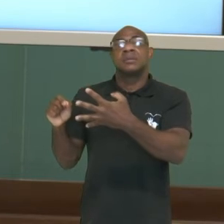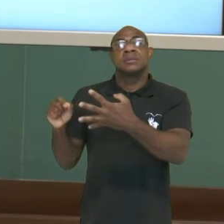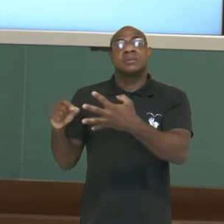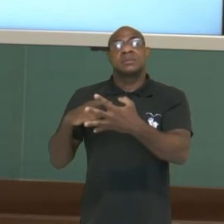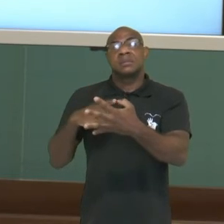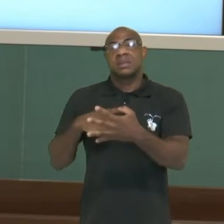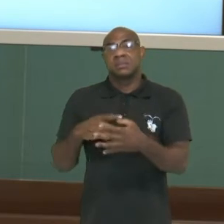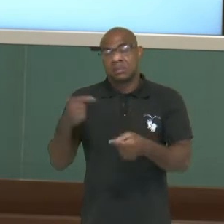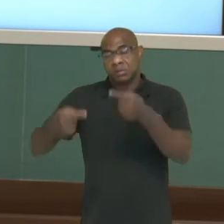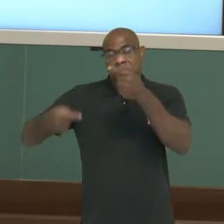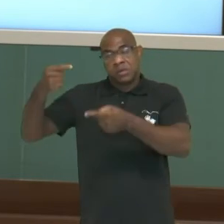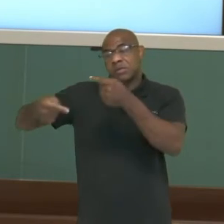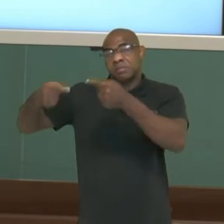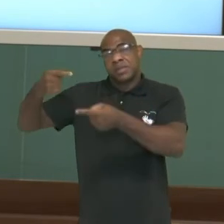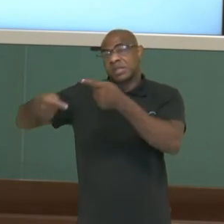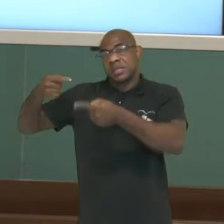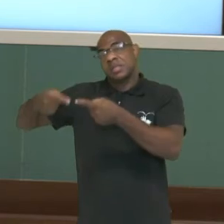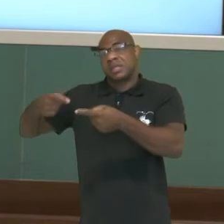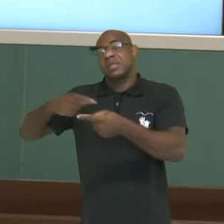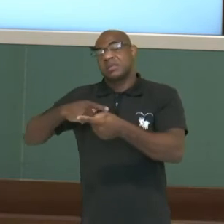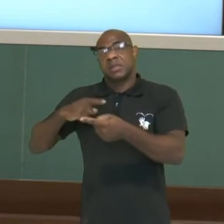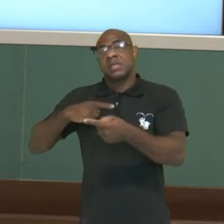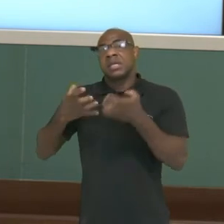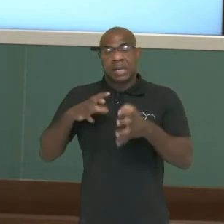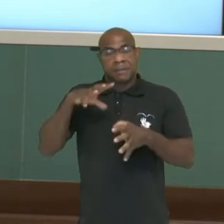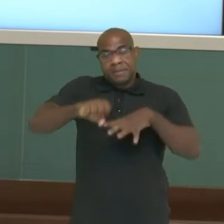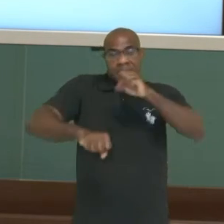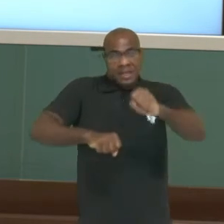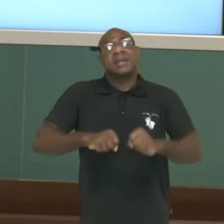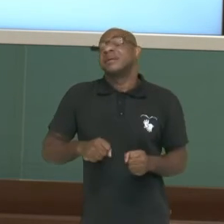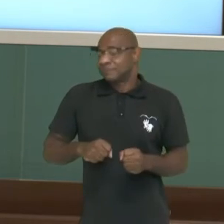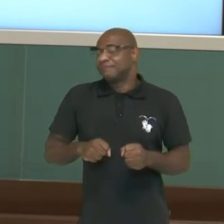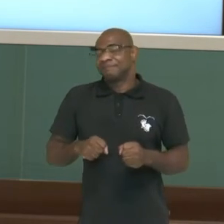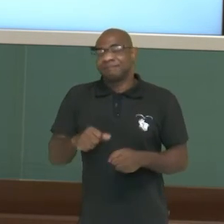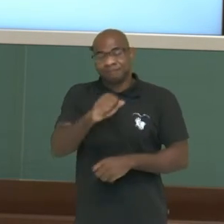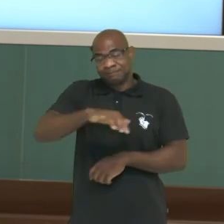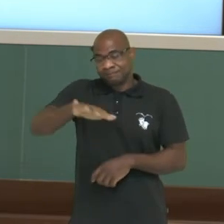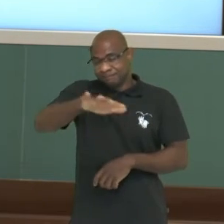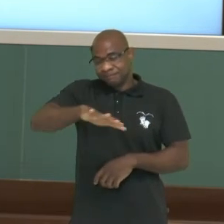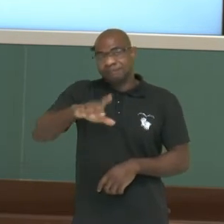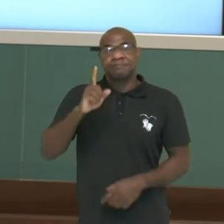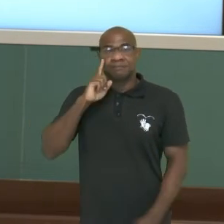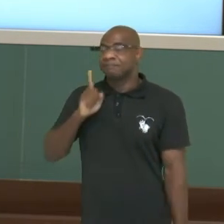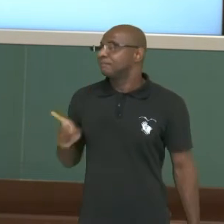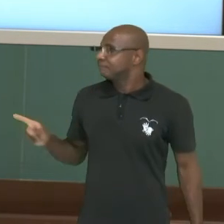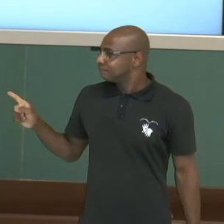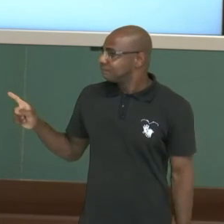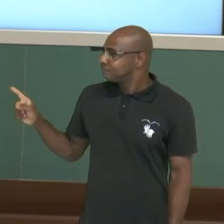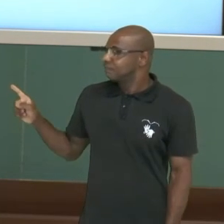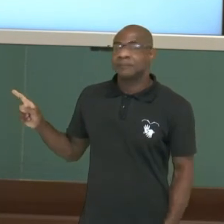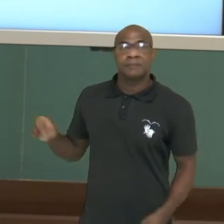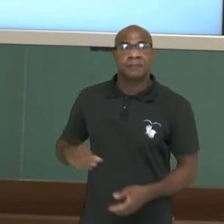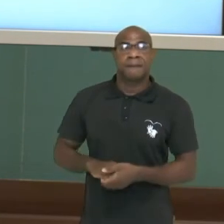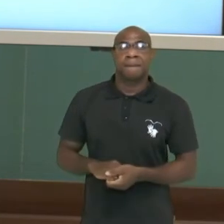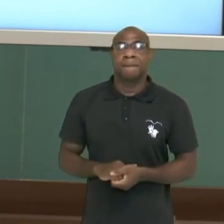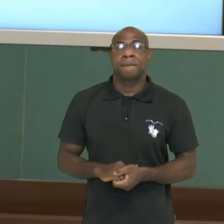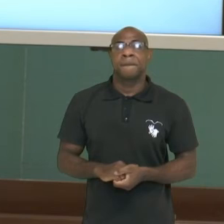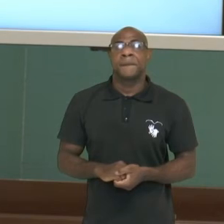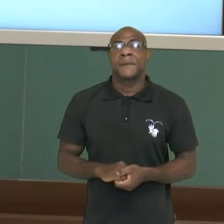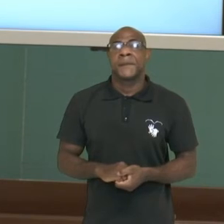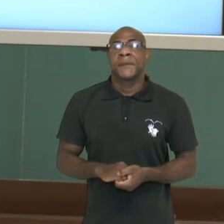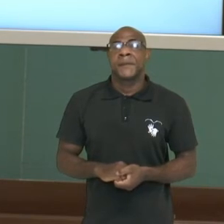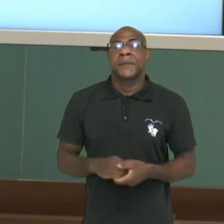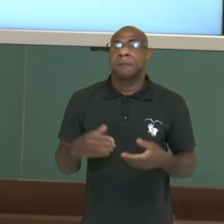uma disputa quanto ao domínio dessas regiões aí. Então aqui, ó, uma outra análise